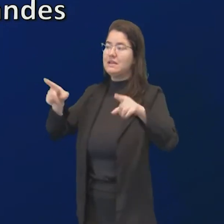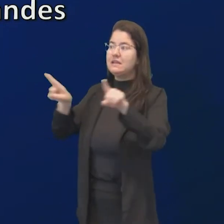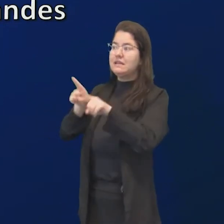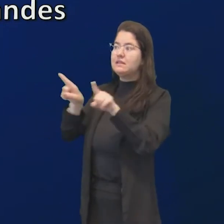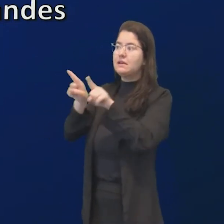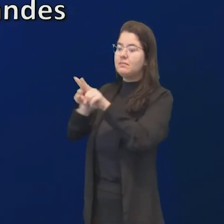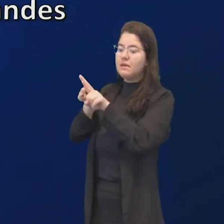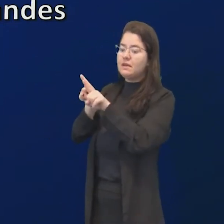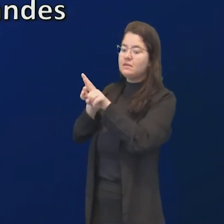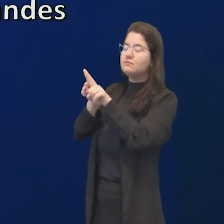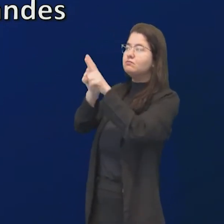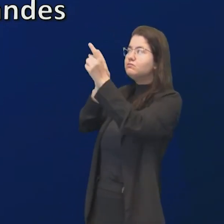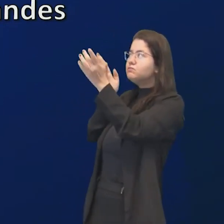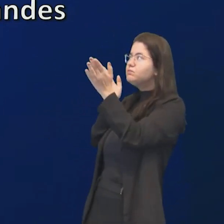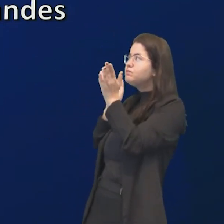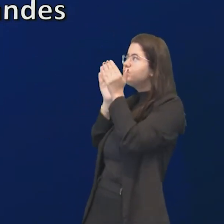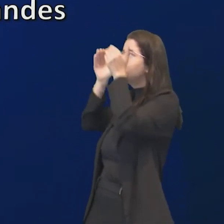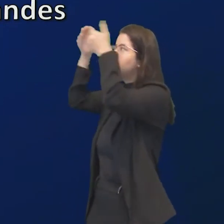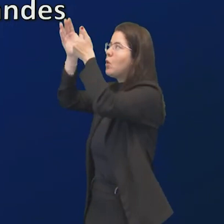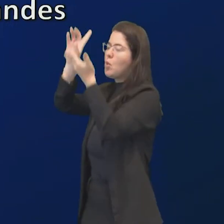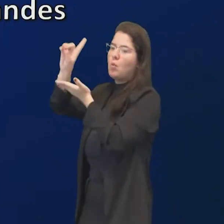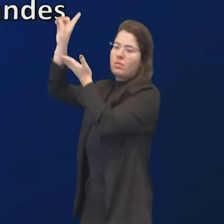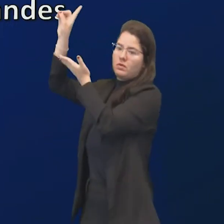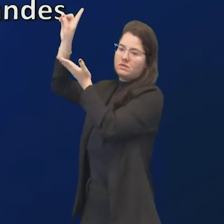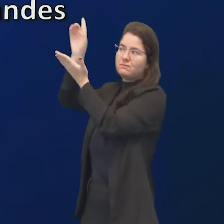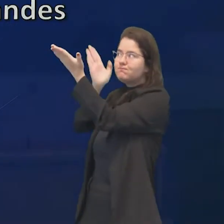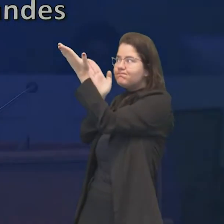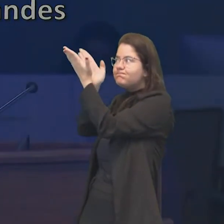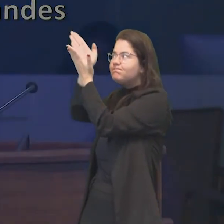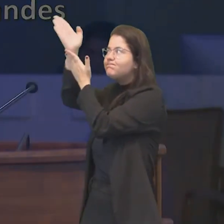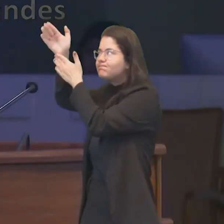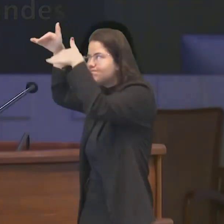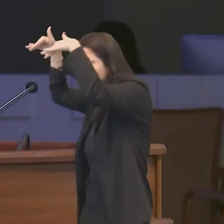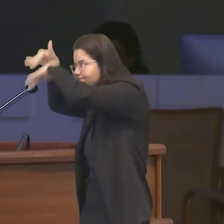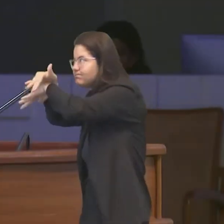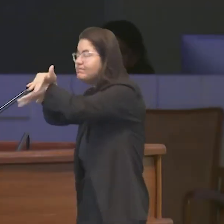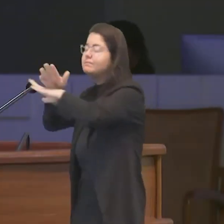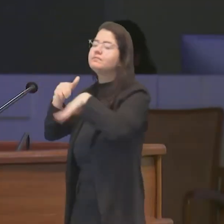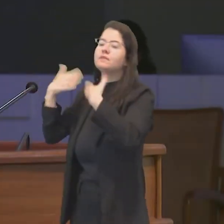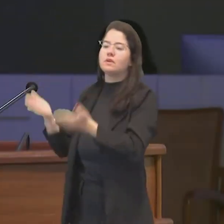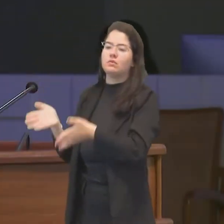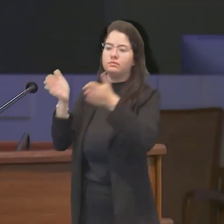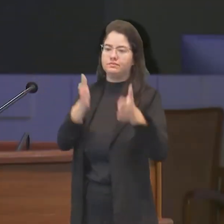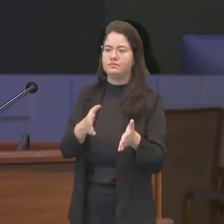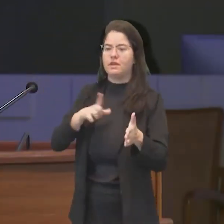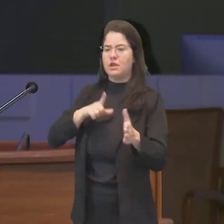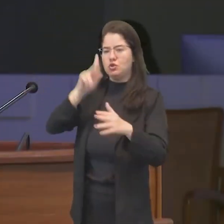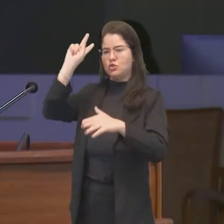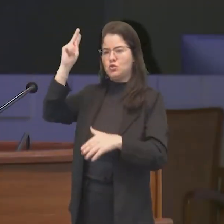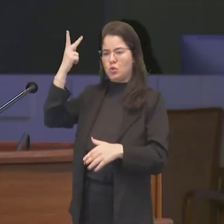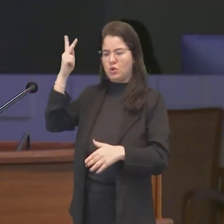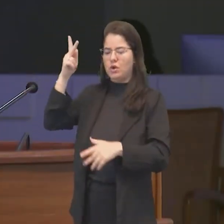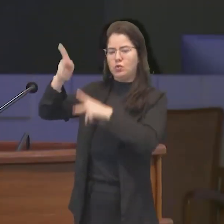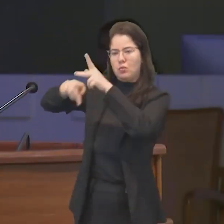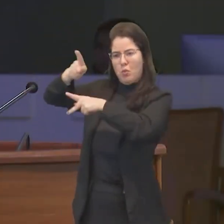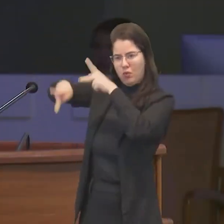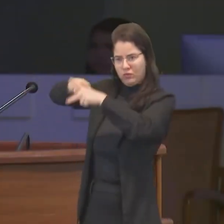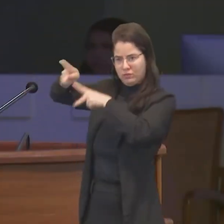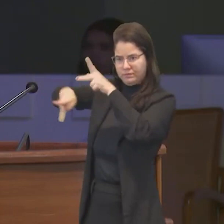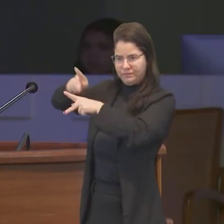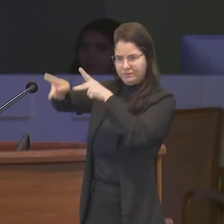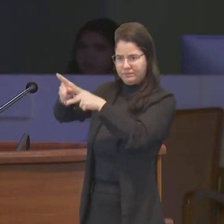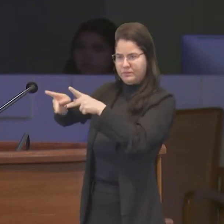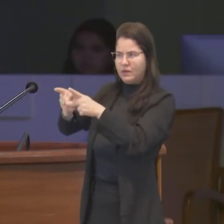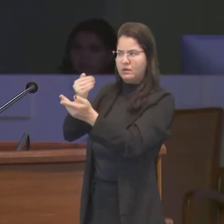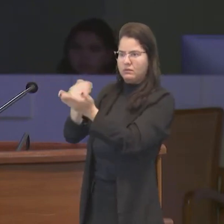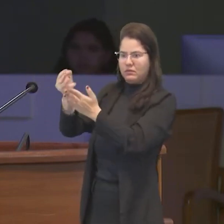com o teu Deus. A relação desse povo, desse tempo, que tem como Miqueias